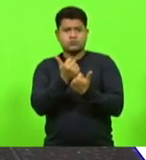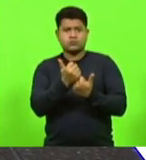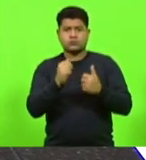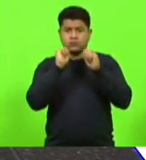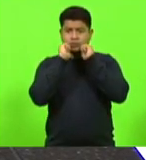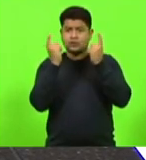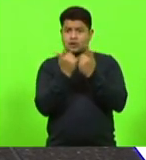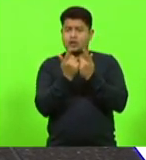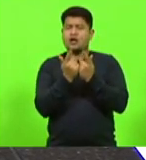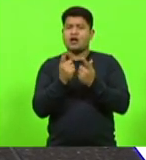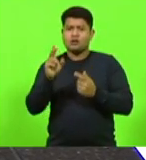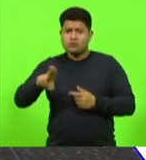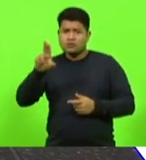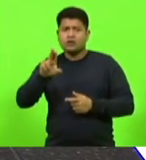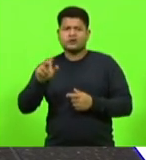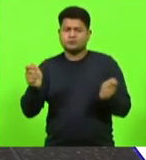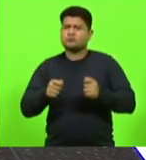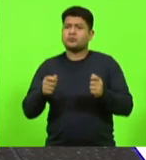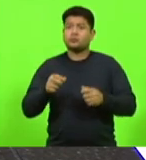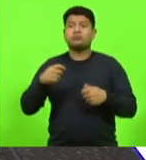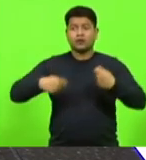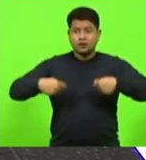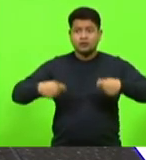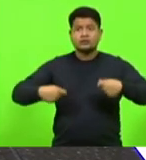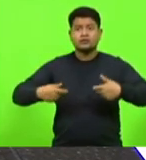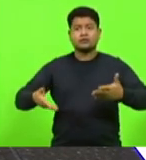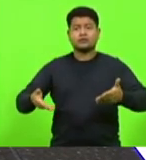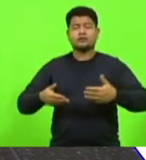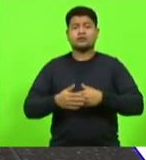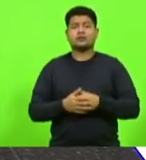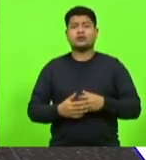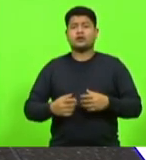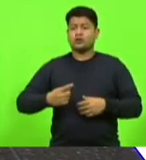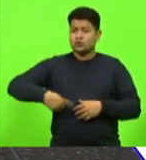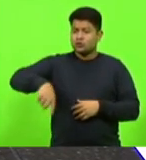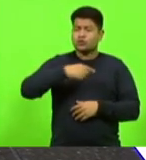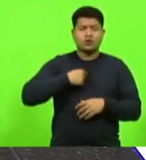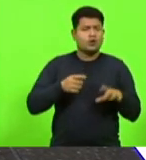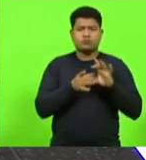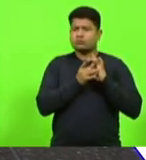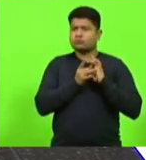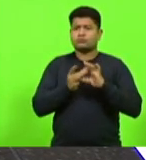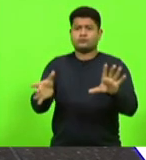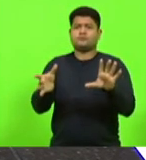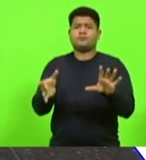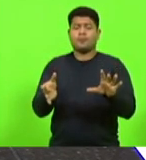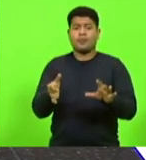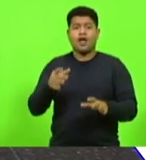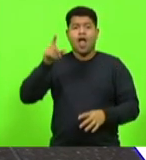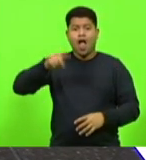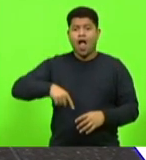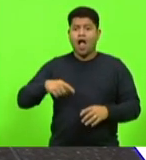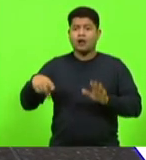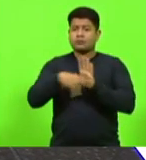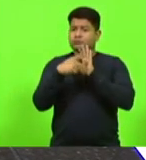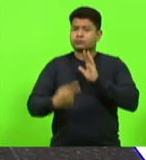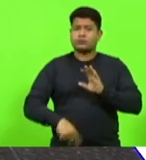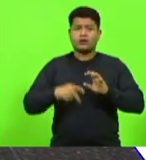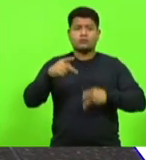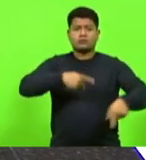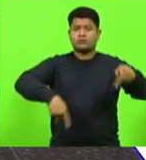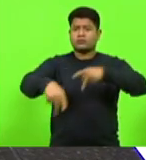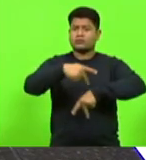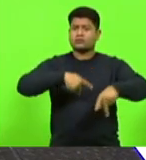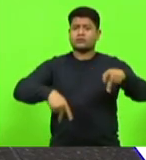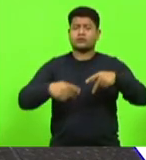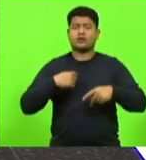Santa Catarina como uma ferramenta. Nós estamos à disposição mesmo, essa é a casa do povo, é aqui que